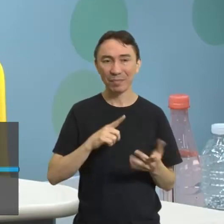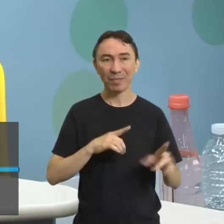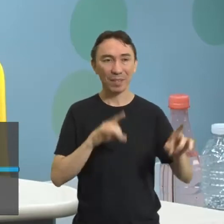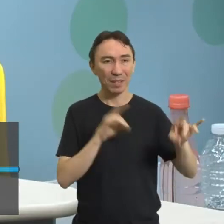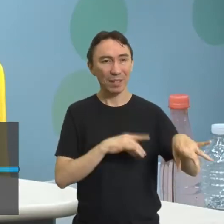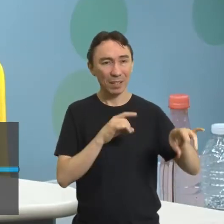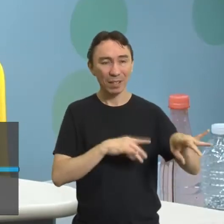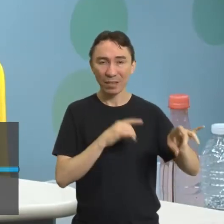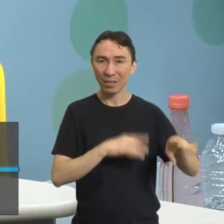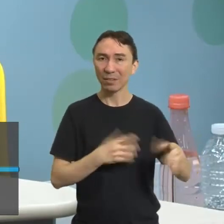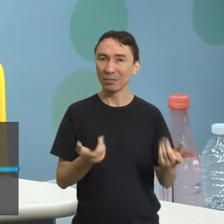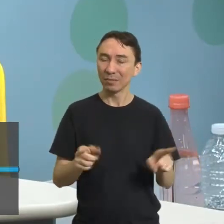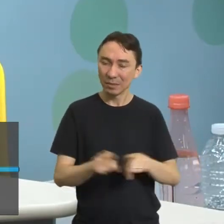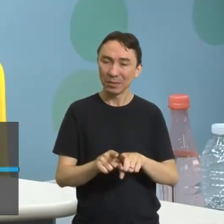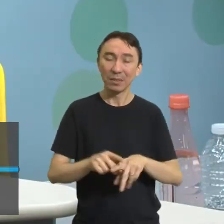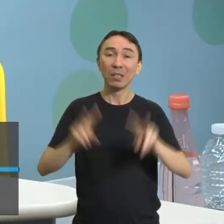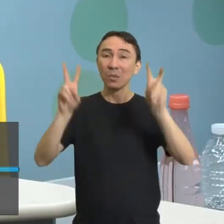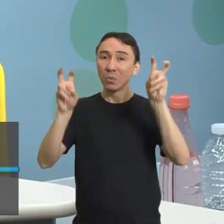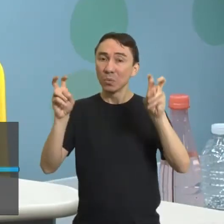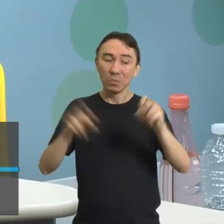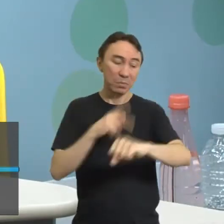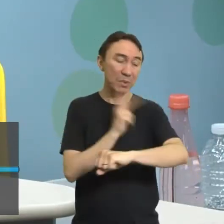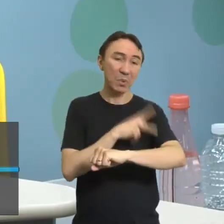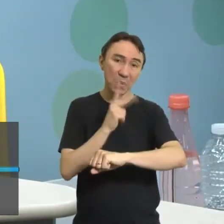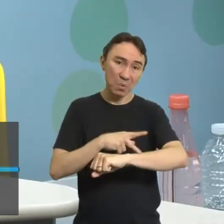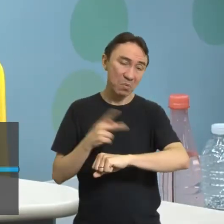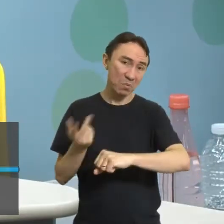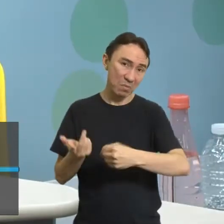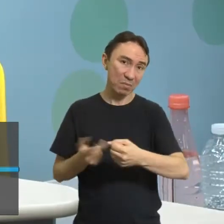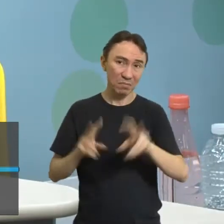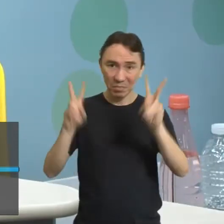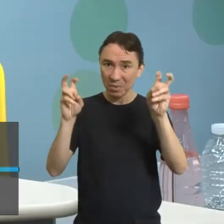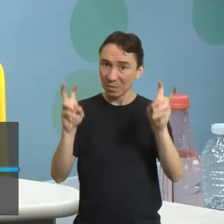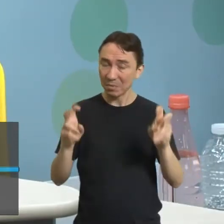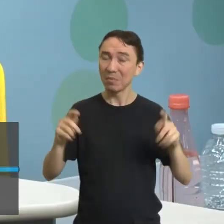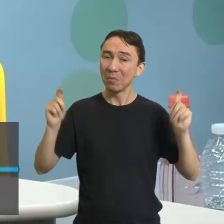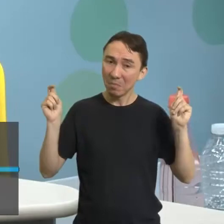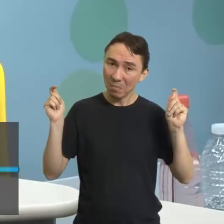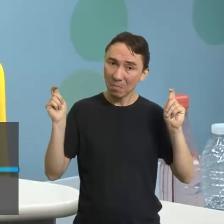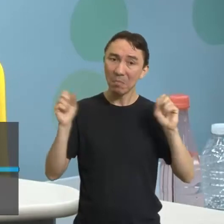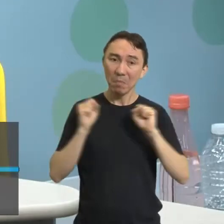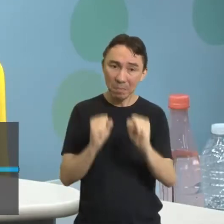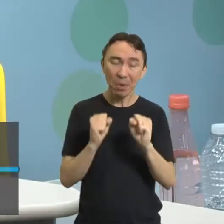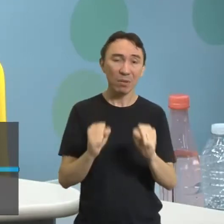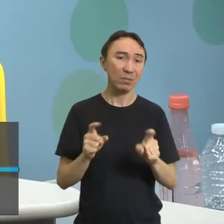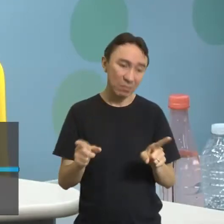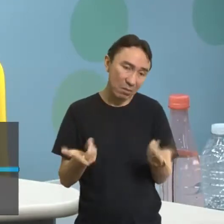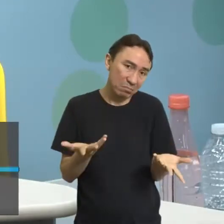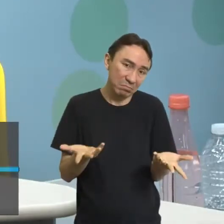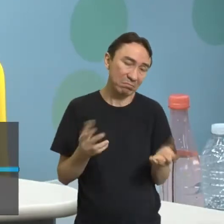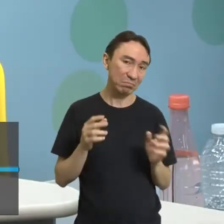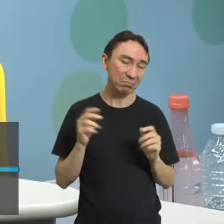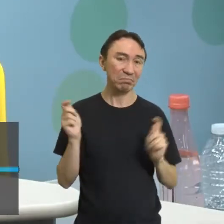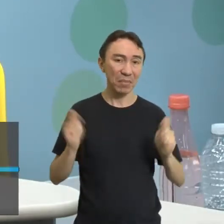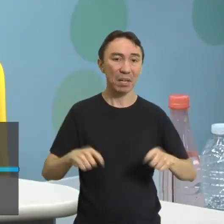de assuntos pedagógicos, de temáticas que podem ser trabalhadas. Para explorar um pouquinho isso, eu queria apresentar